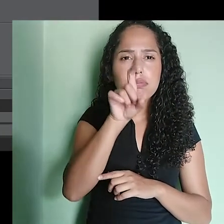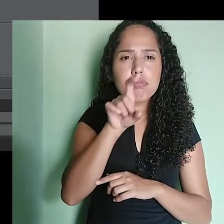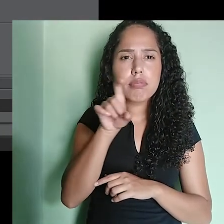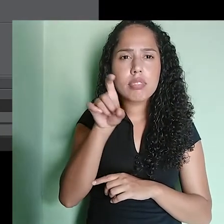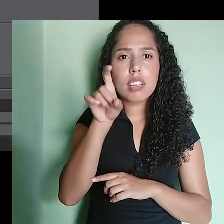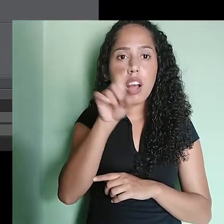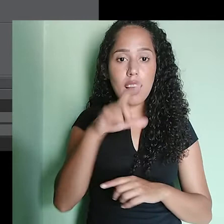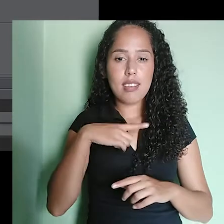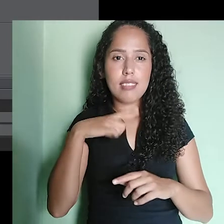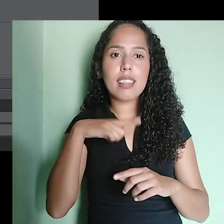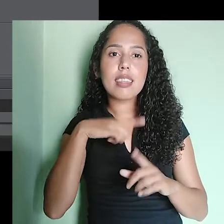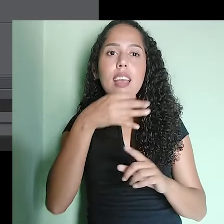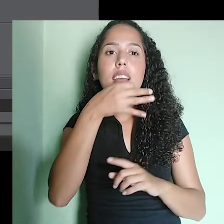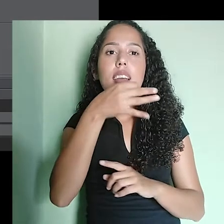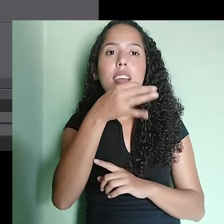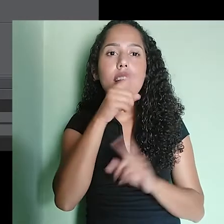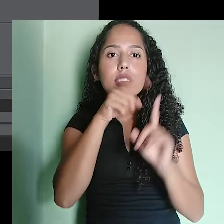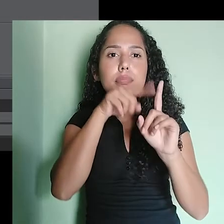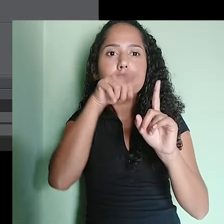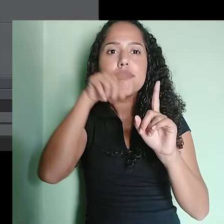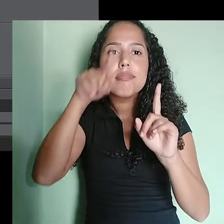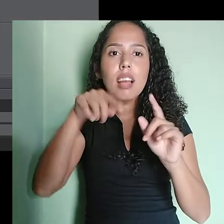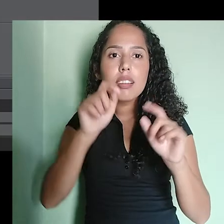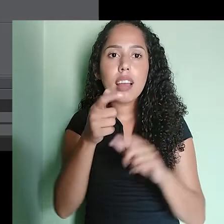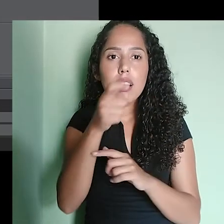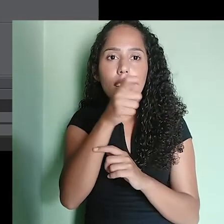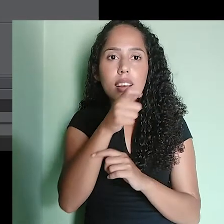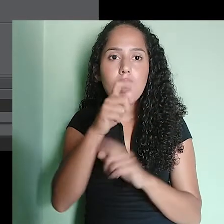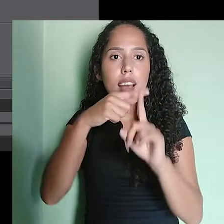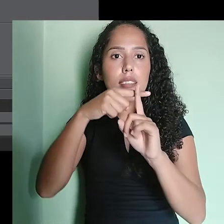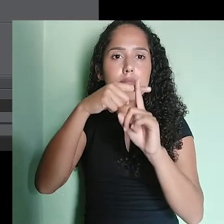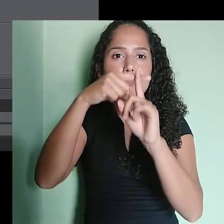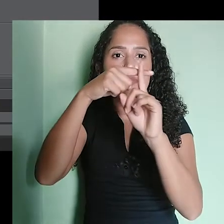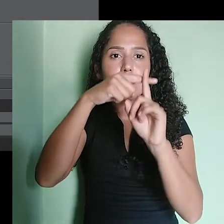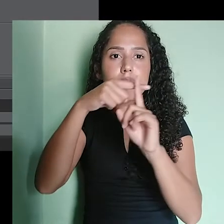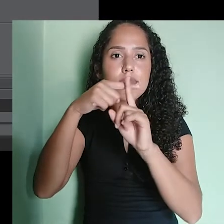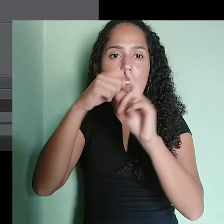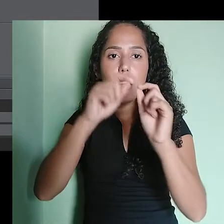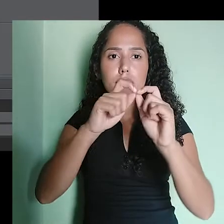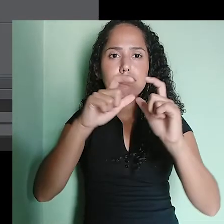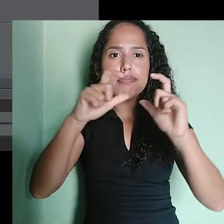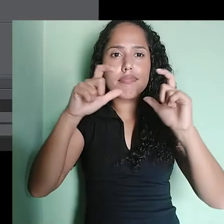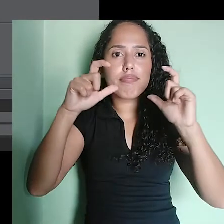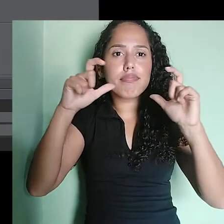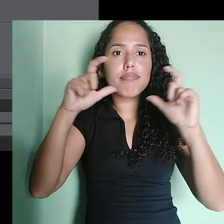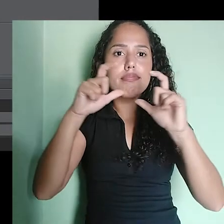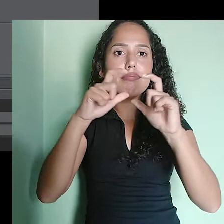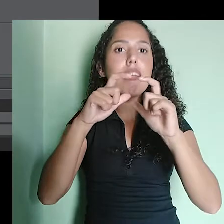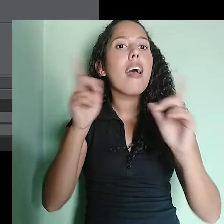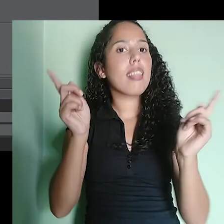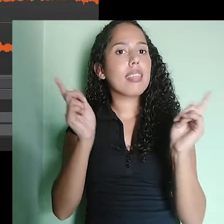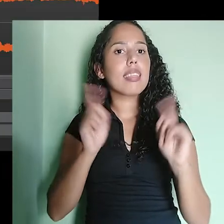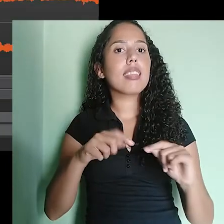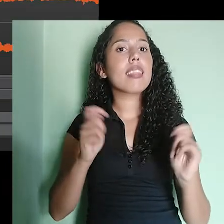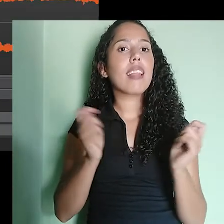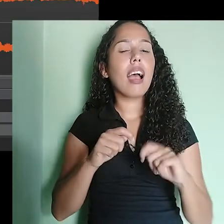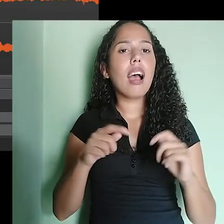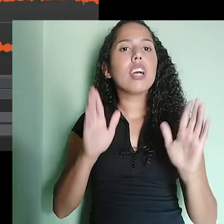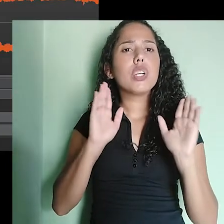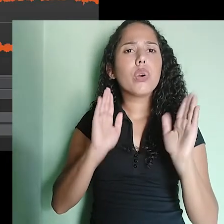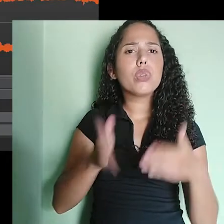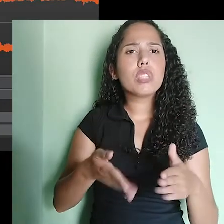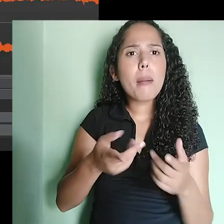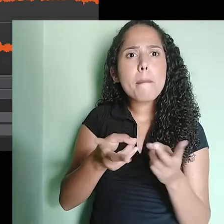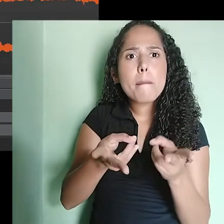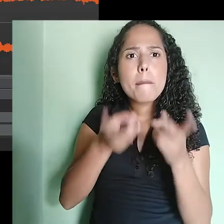faixa, né, que tem gravação, parece uma lupa. Então, eu já sei que mais ou menos por aqui, depois que eu ouvi algumas vezes, eu ouvi um problemão